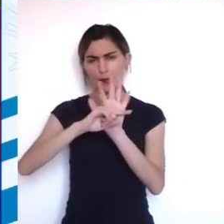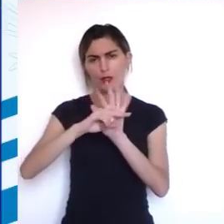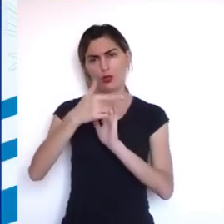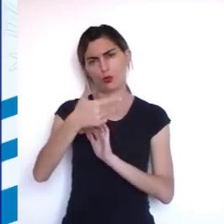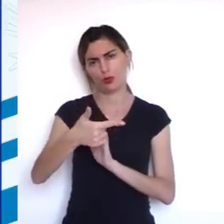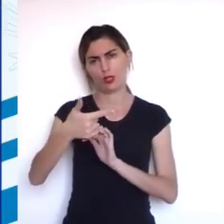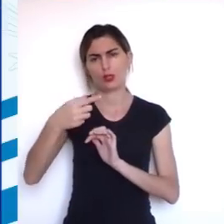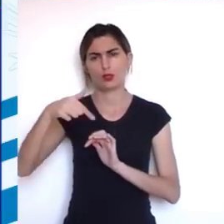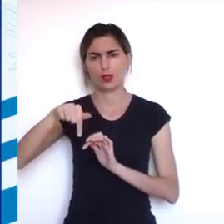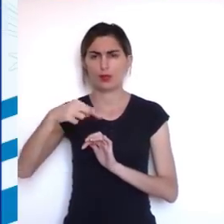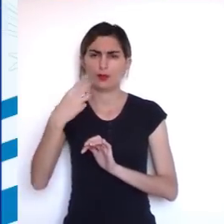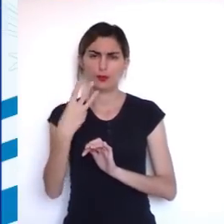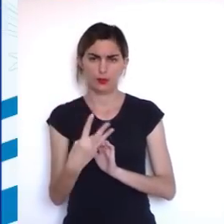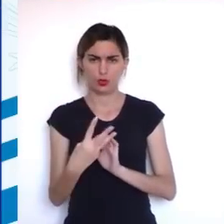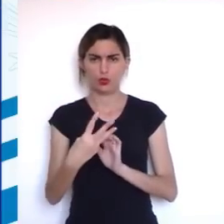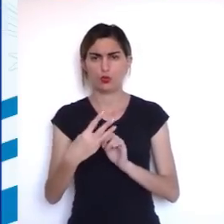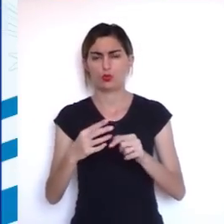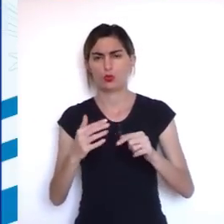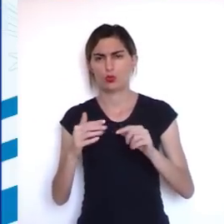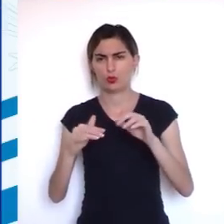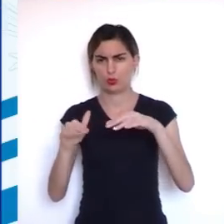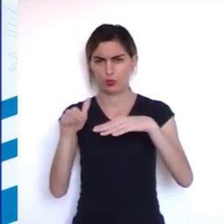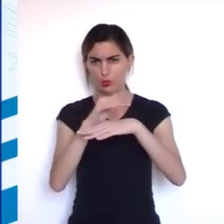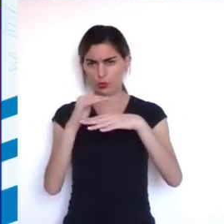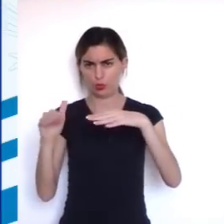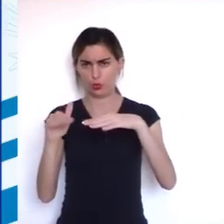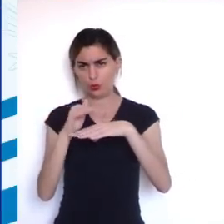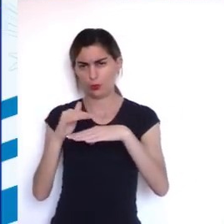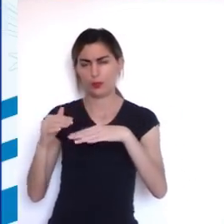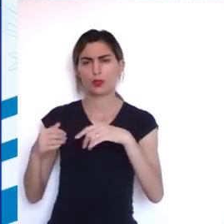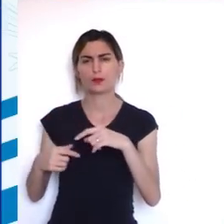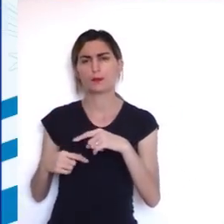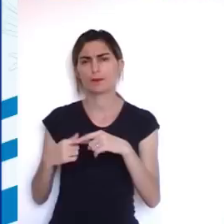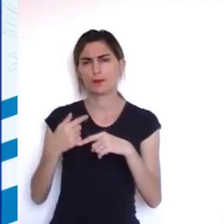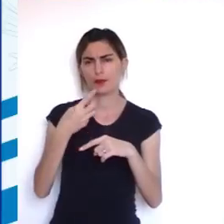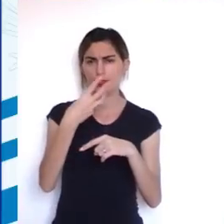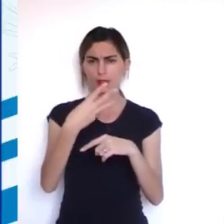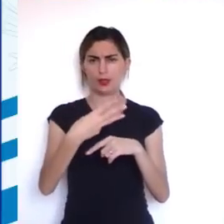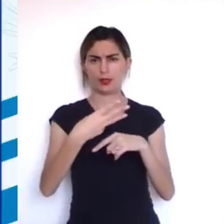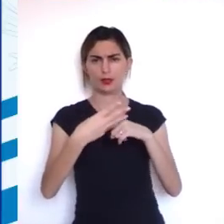menos 273 sobre, né, que é uma proporção,